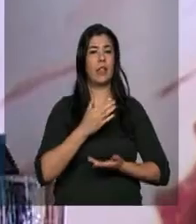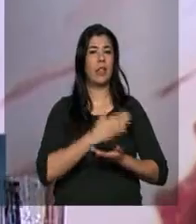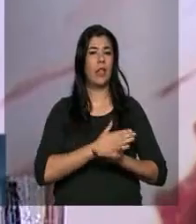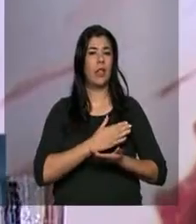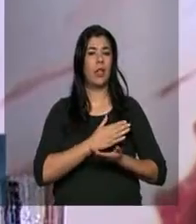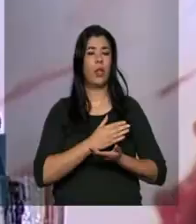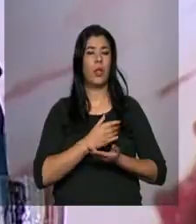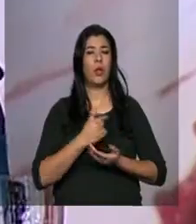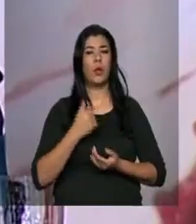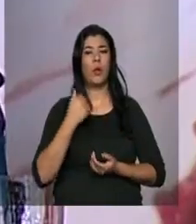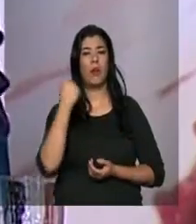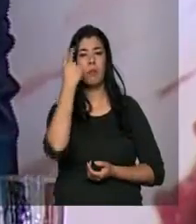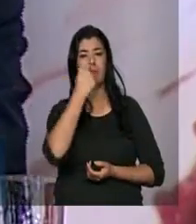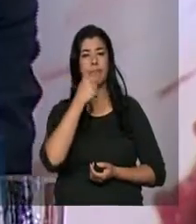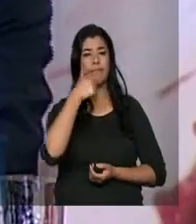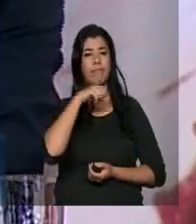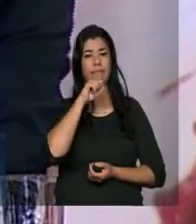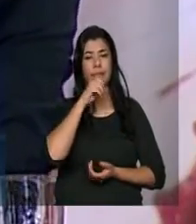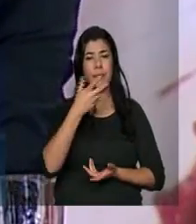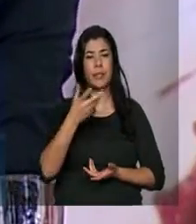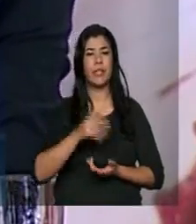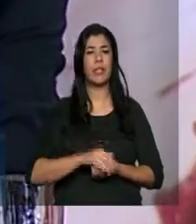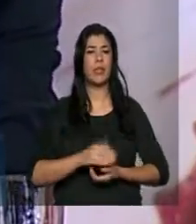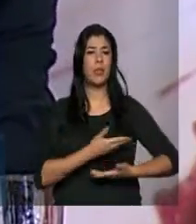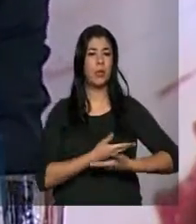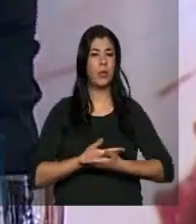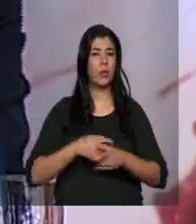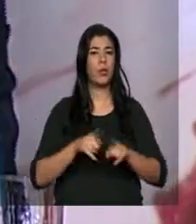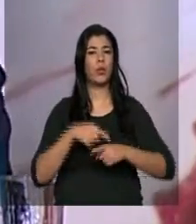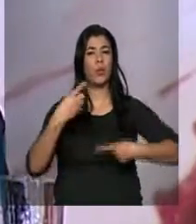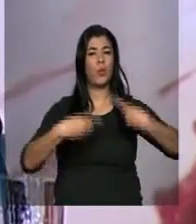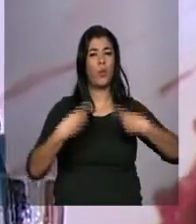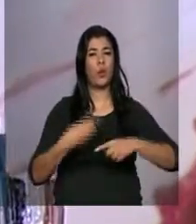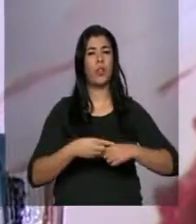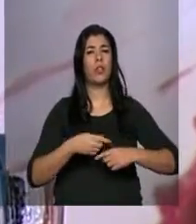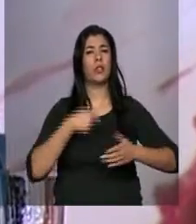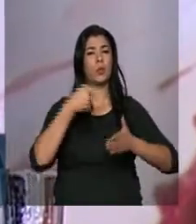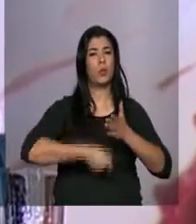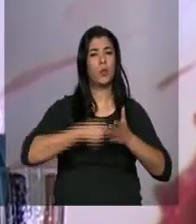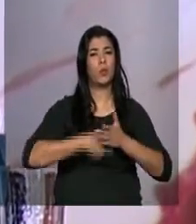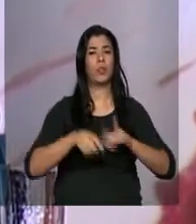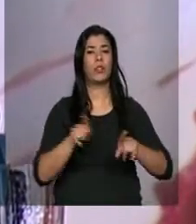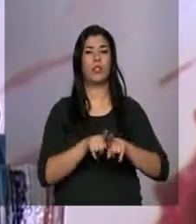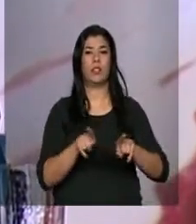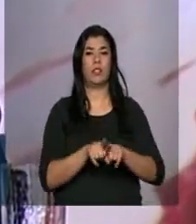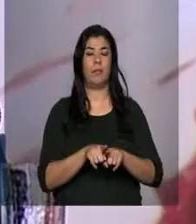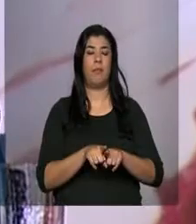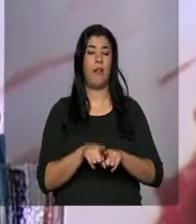fase estratégica, uma fase política, de militância, de discussão. Eu sempre digo que